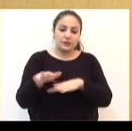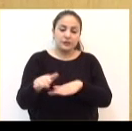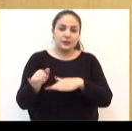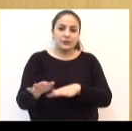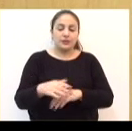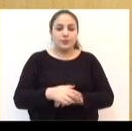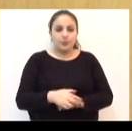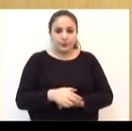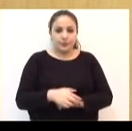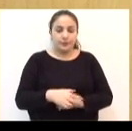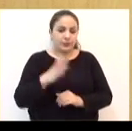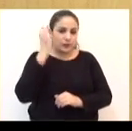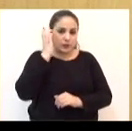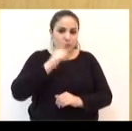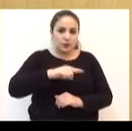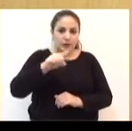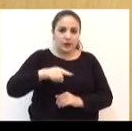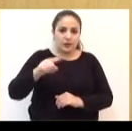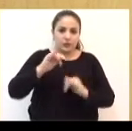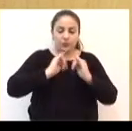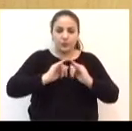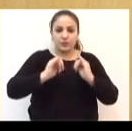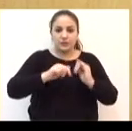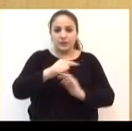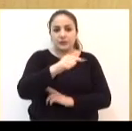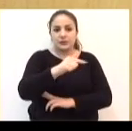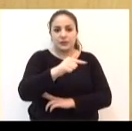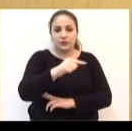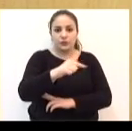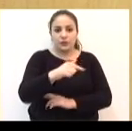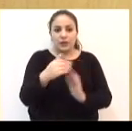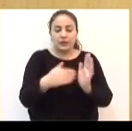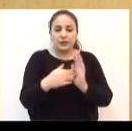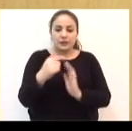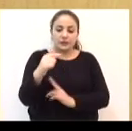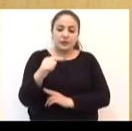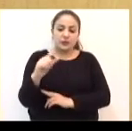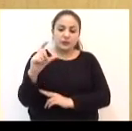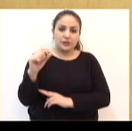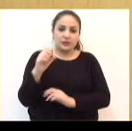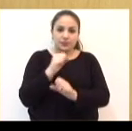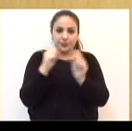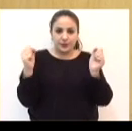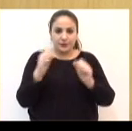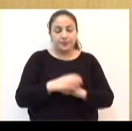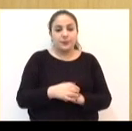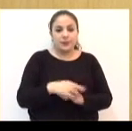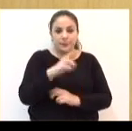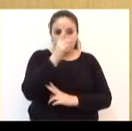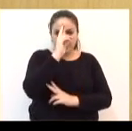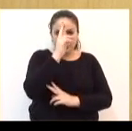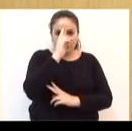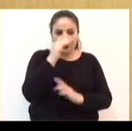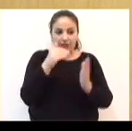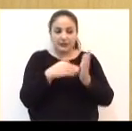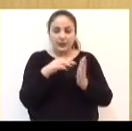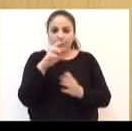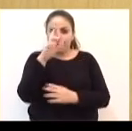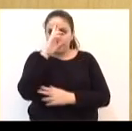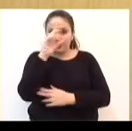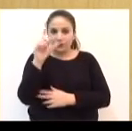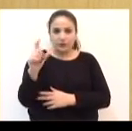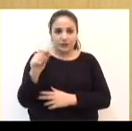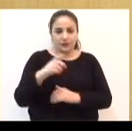rádio, a propaganda será transmitida das 7 às 7h10 da manhã e entre o meio-dia e meio-dia e 10.